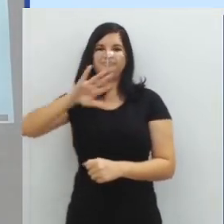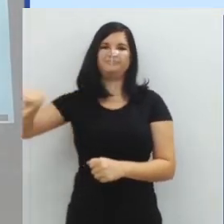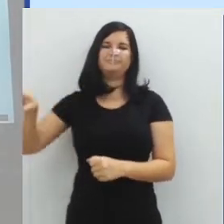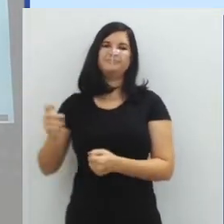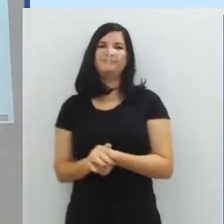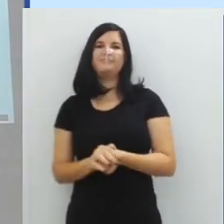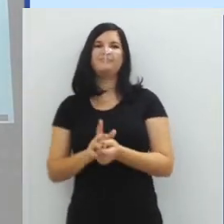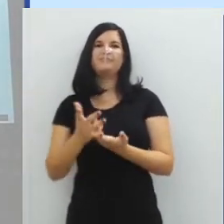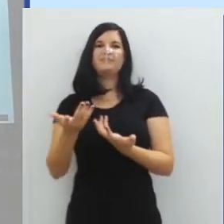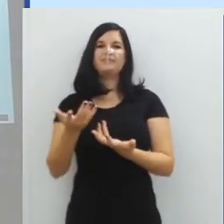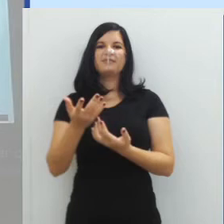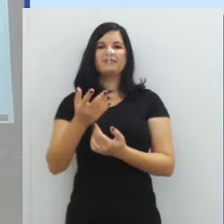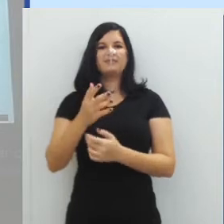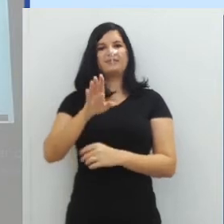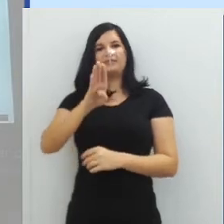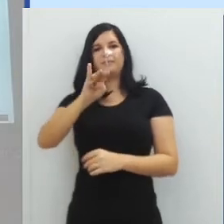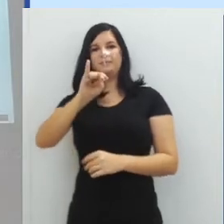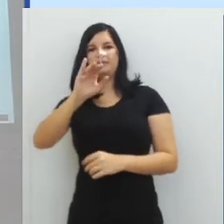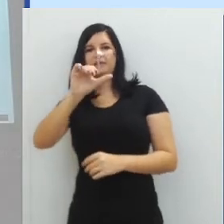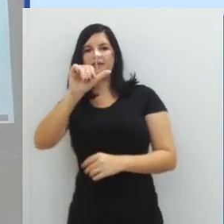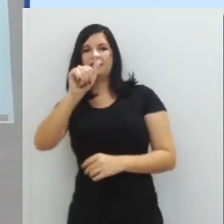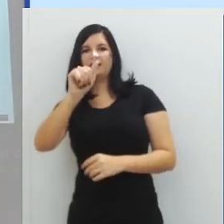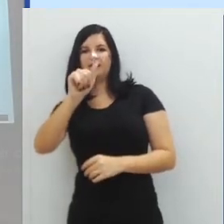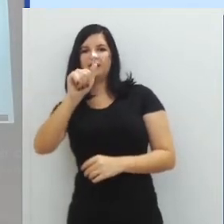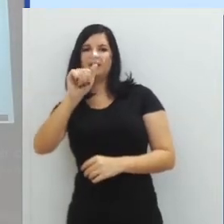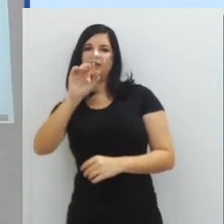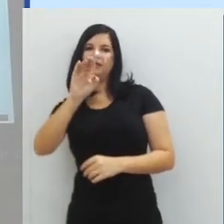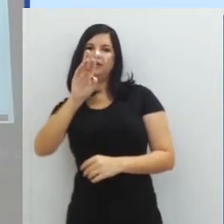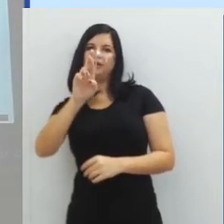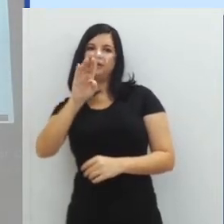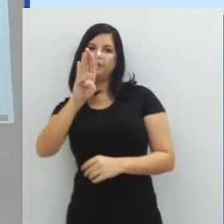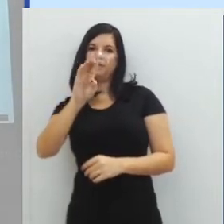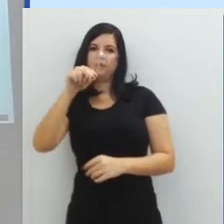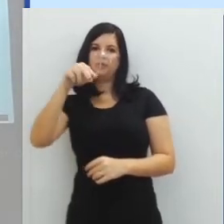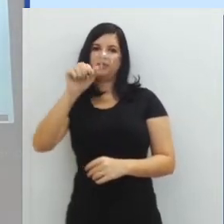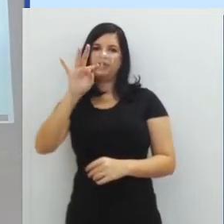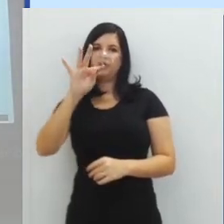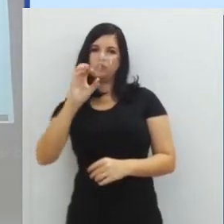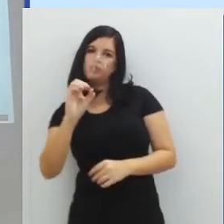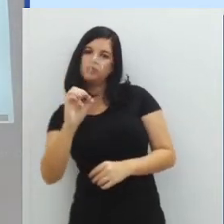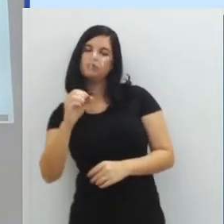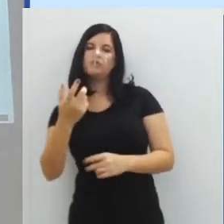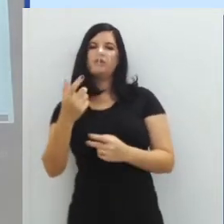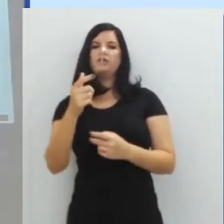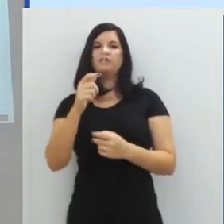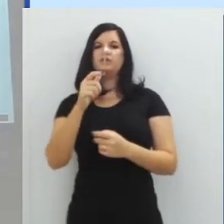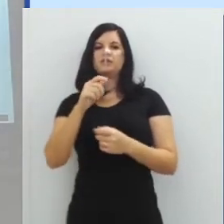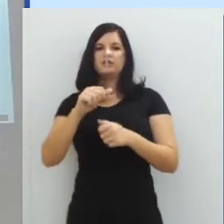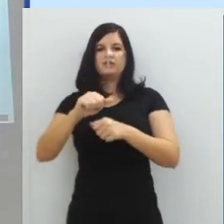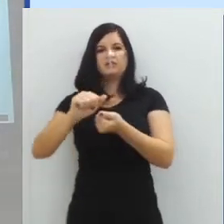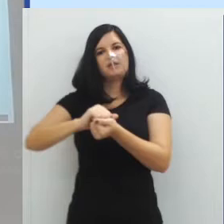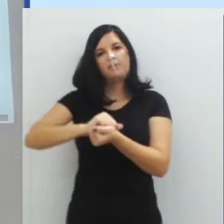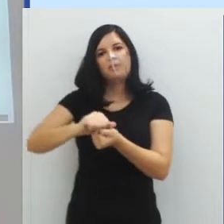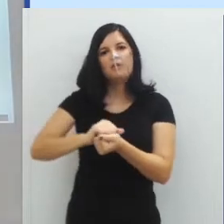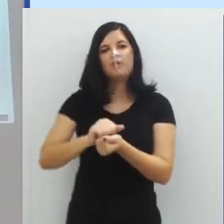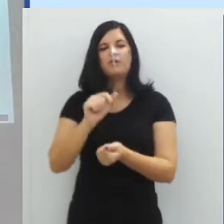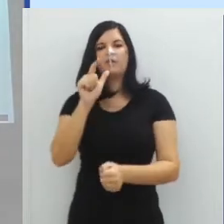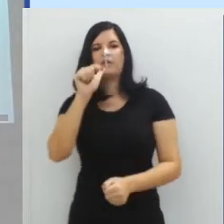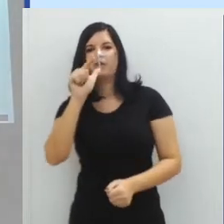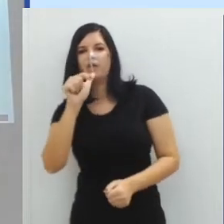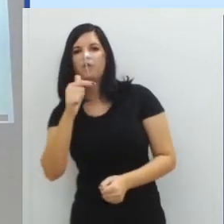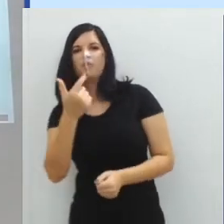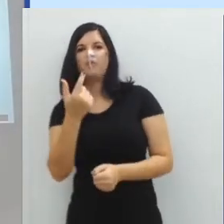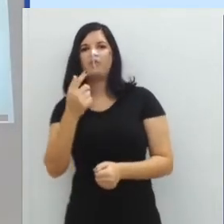Usa o bicarbonato de sódio, faz umas coisinhas mais tranquilas, sabão em pó, a água mesmo, o vinagre,